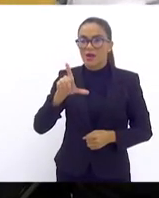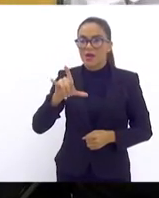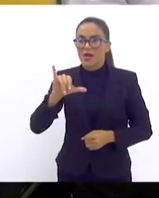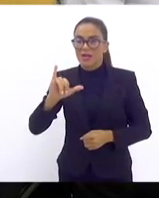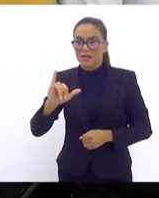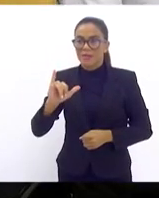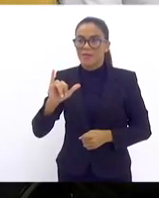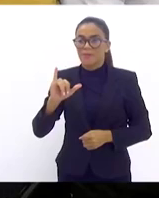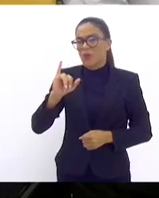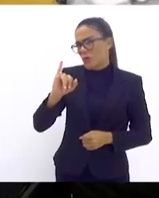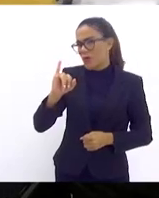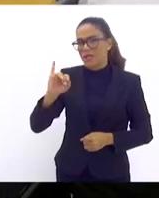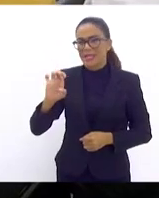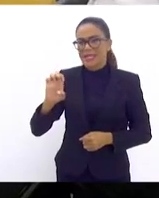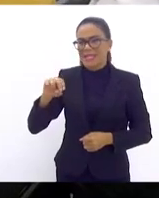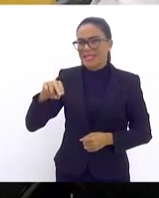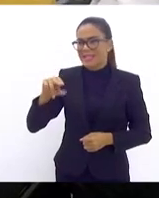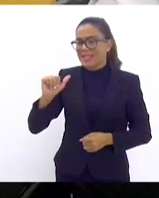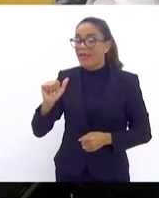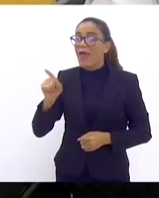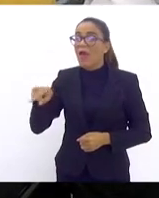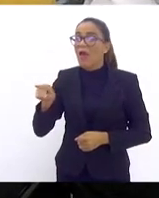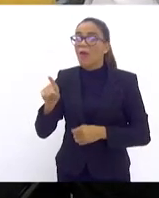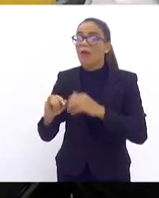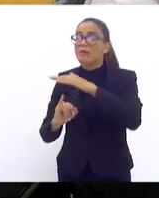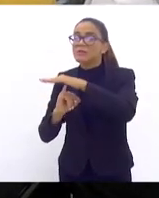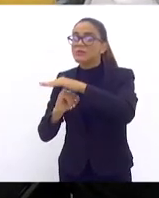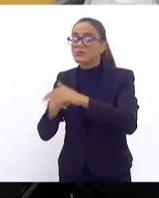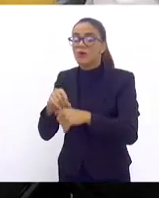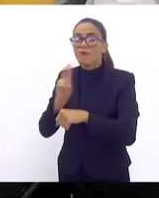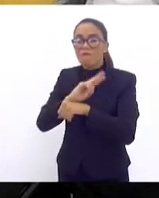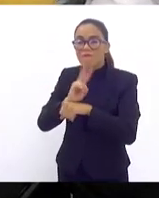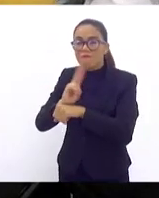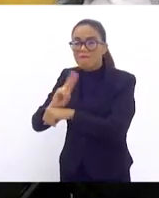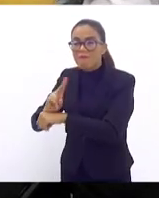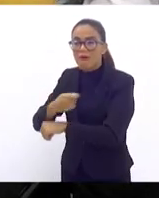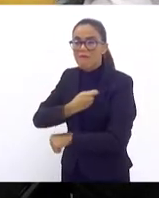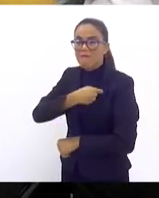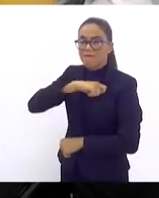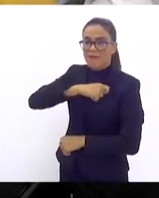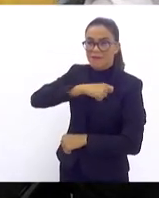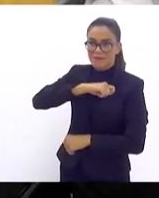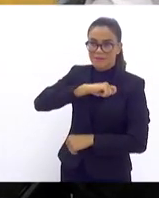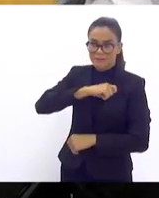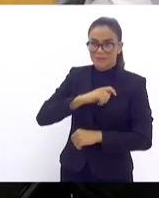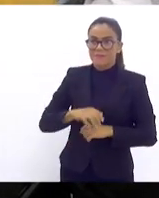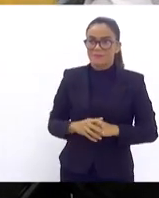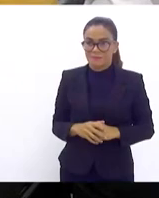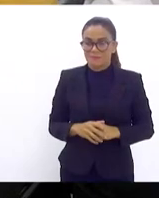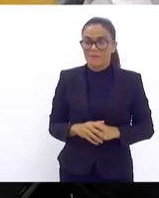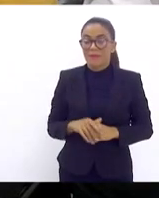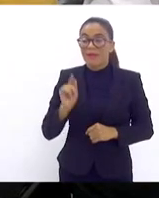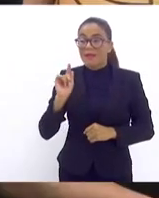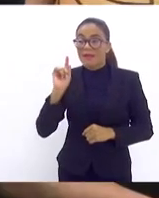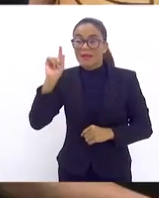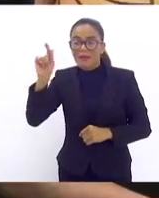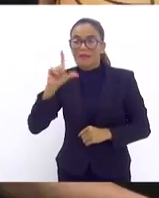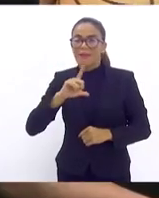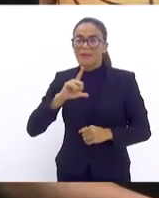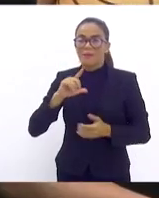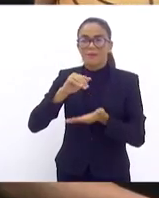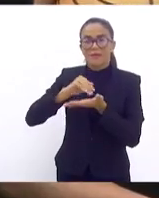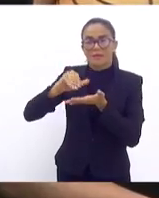O INEA é um órgão fiscalizador e de licença. É a Secretaria do Ambiente e Estado. Lá existe uma secretaria